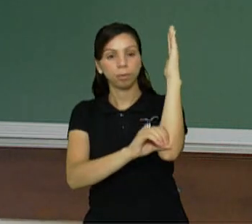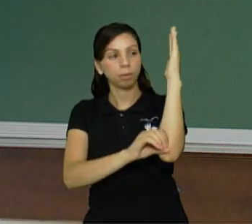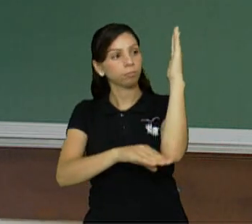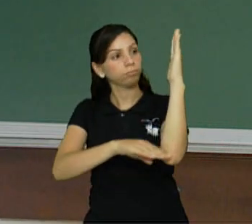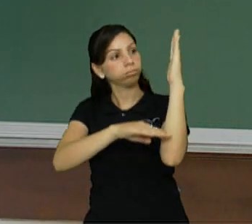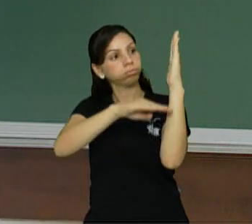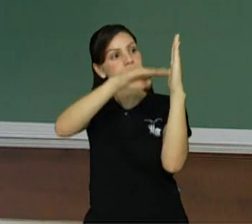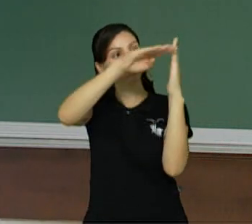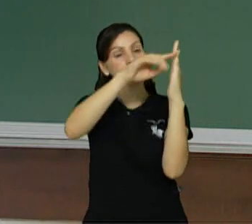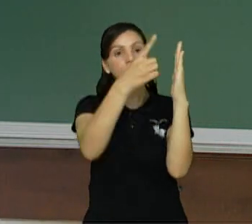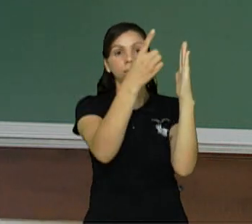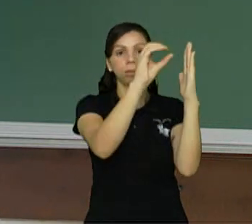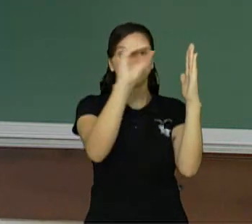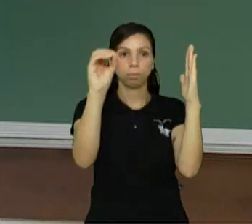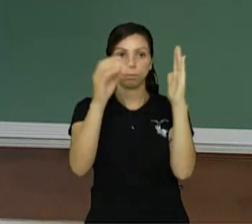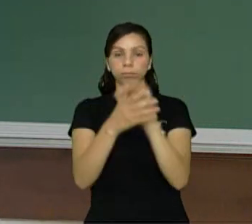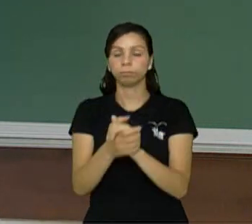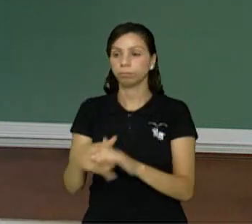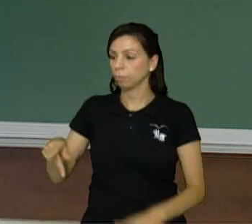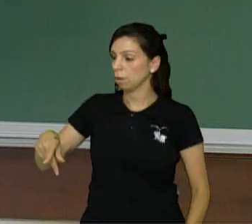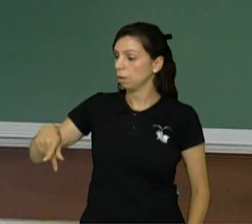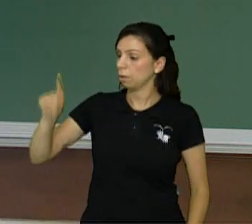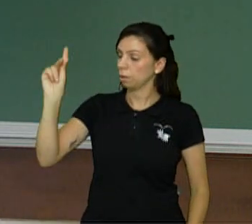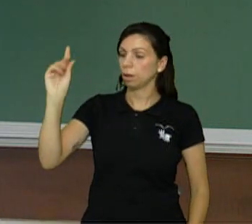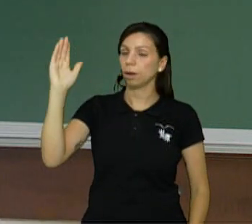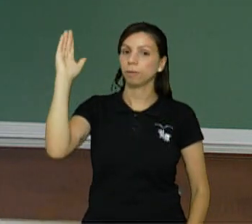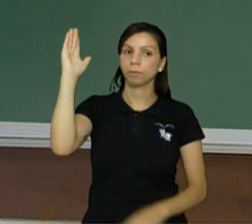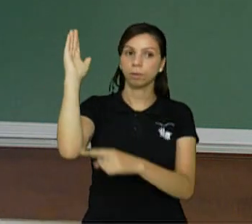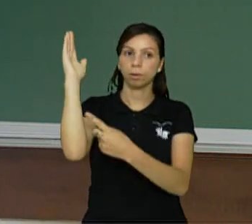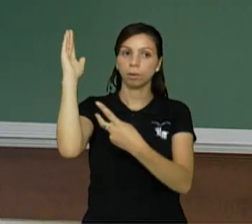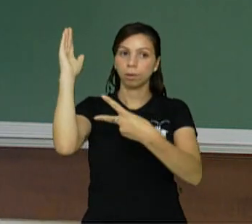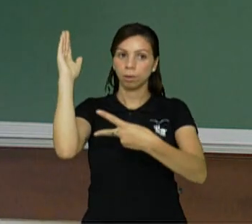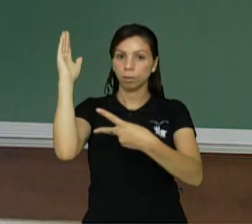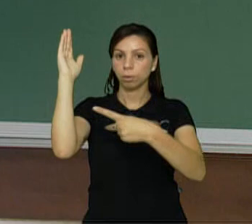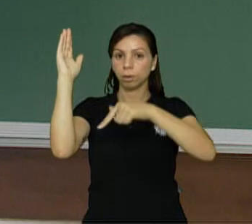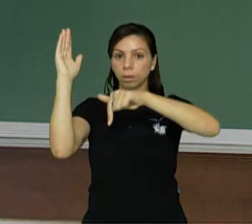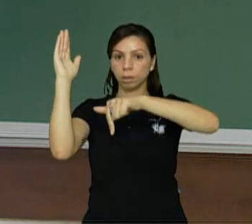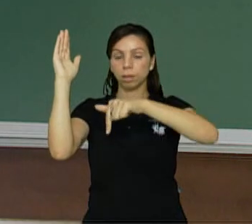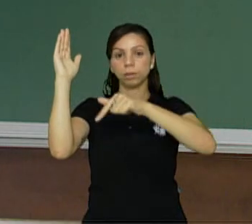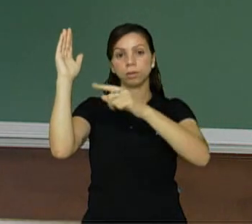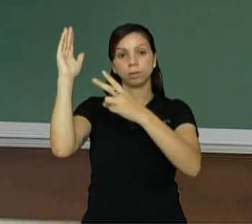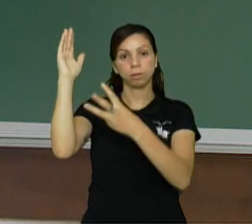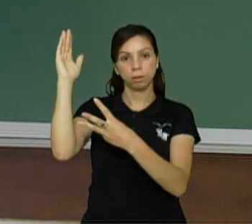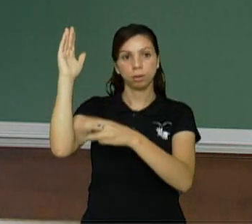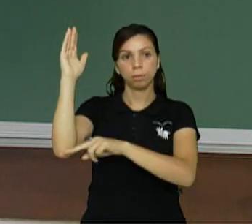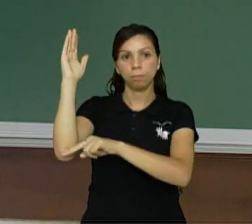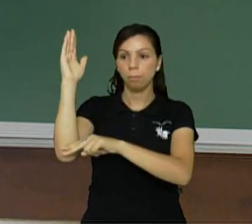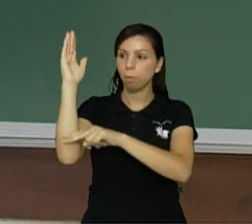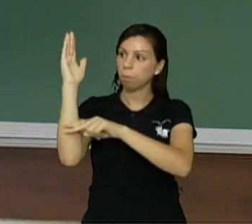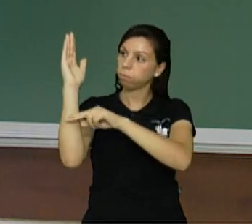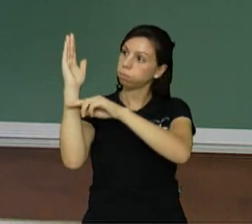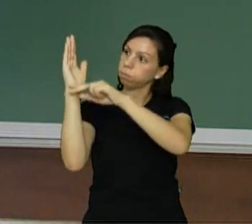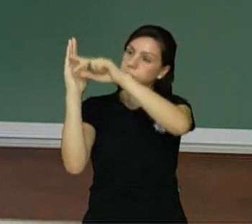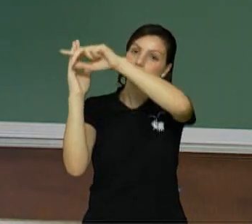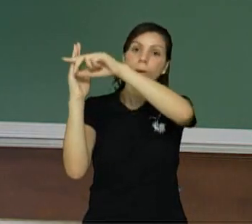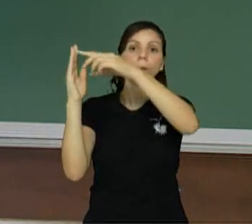100. A escala Kelvin também, ela sai de 273, melhor, né? Ela vai sair de 273 e chega